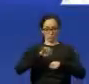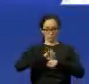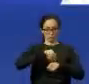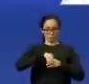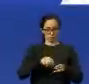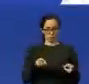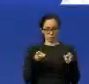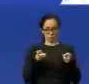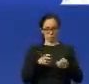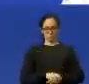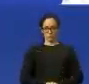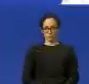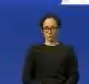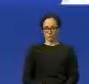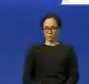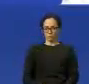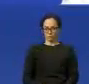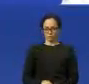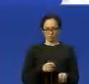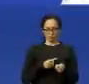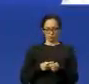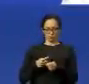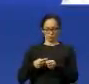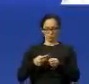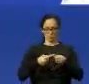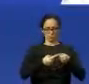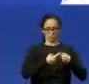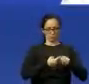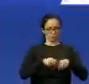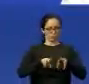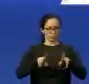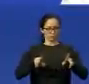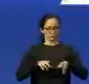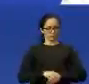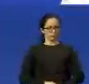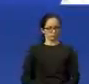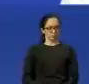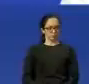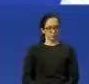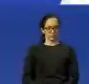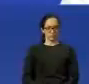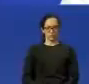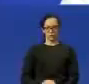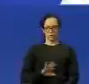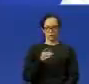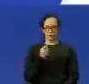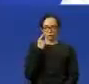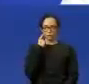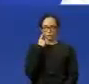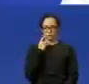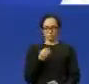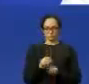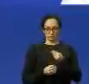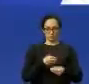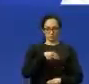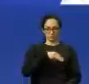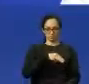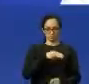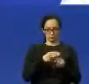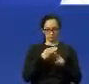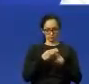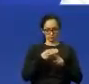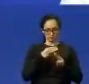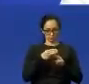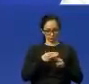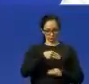metropolitanas, aqui de Recife, Salvador, Belo Horizonte, Rio de Janeiro, São Paulo e Porto Alegre. Aí ele pergunta, a mediana da taxa de desemprego